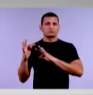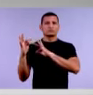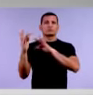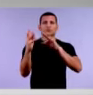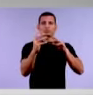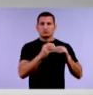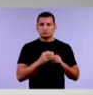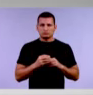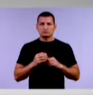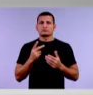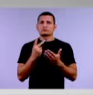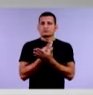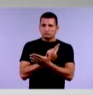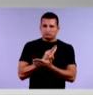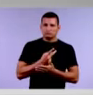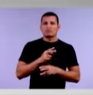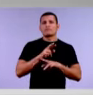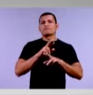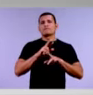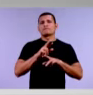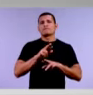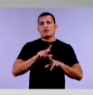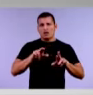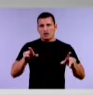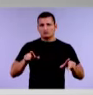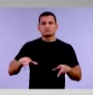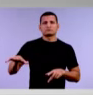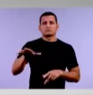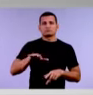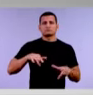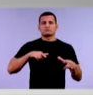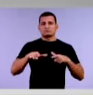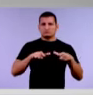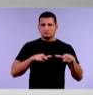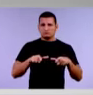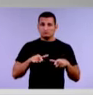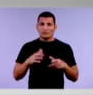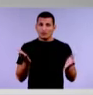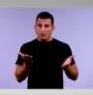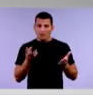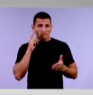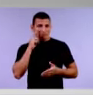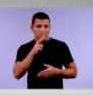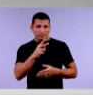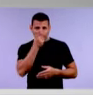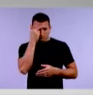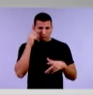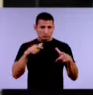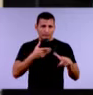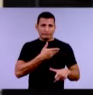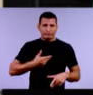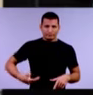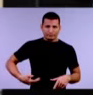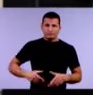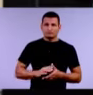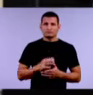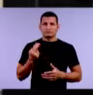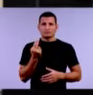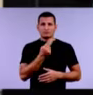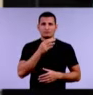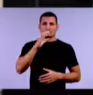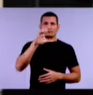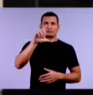Isso acontece em vários ambientes de trabalho. Acompanhe agora a opinião de um assessor jurídico sobre o assunto. Meu nome é